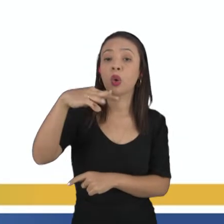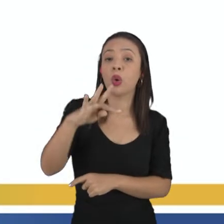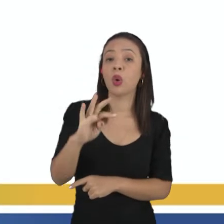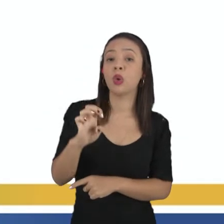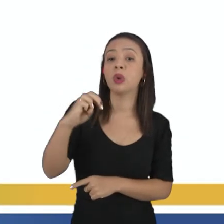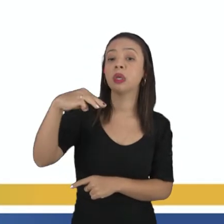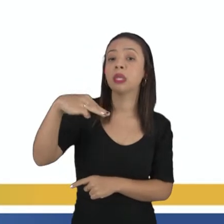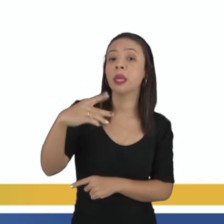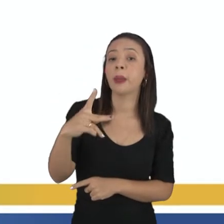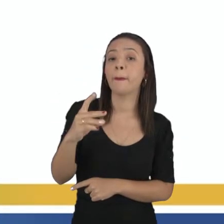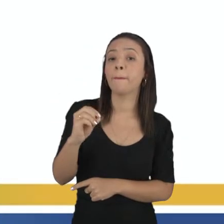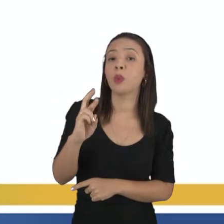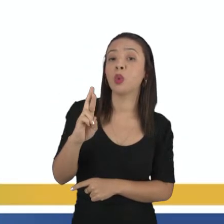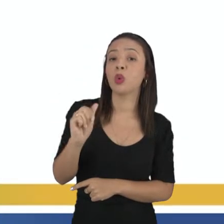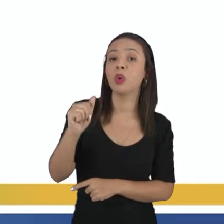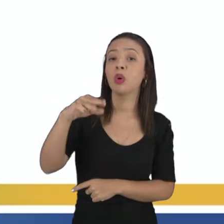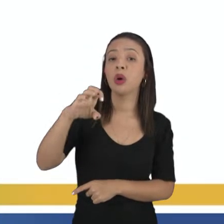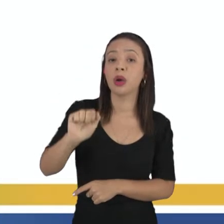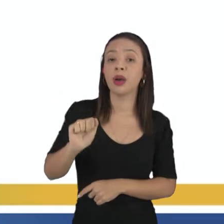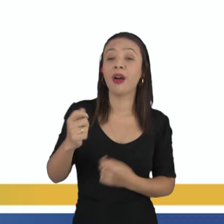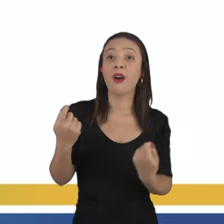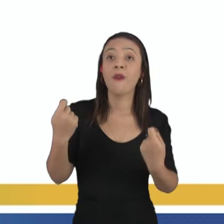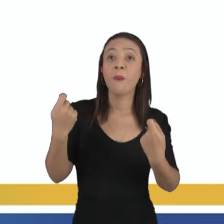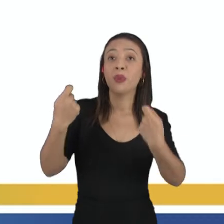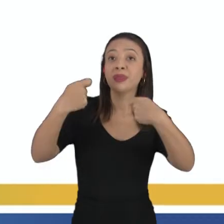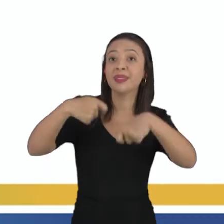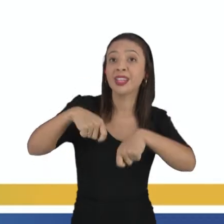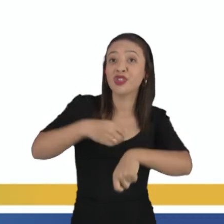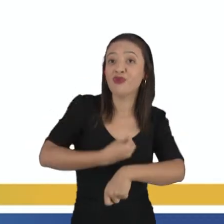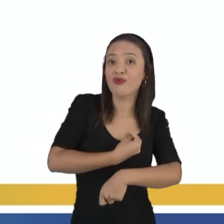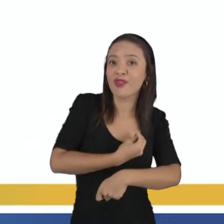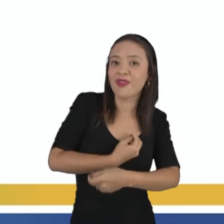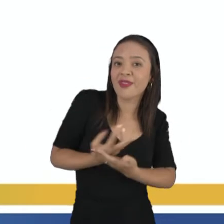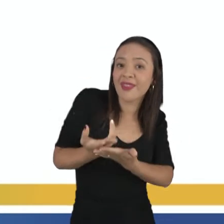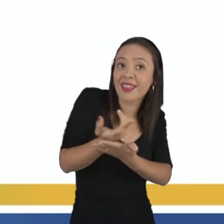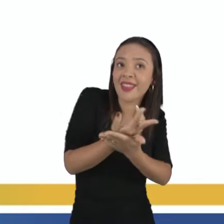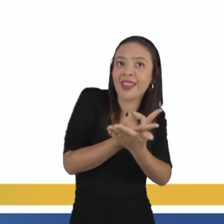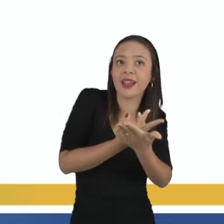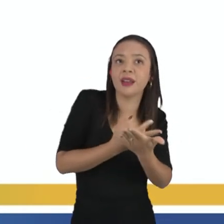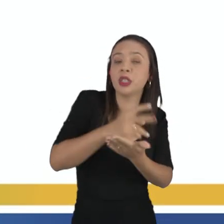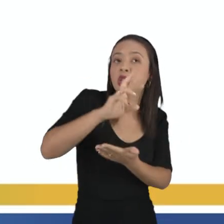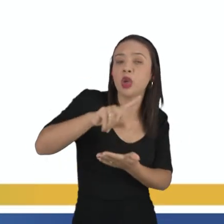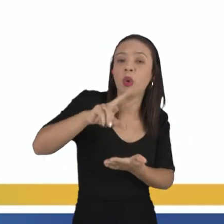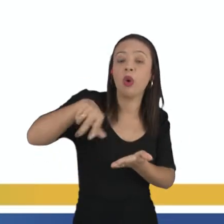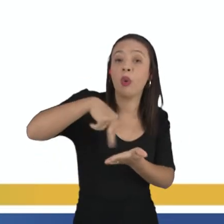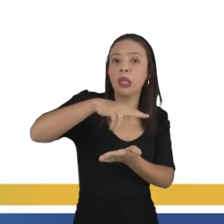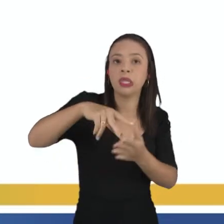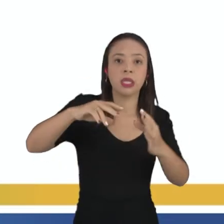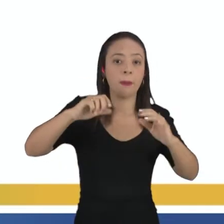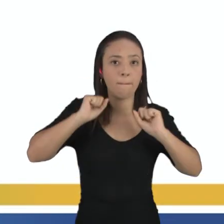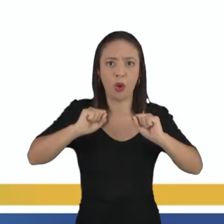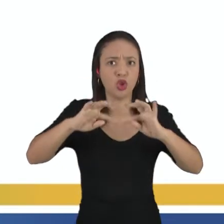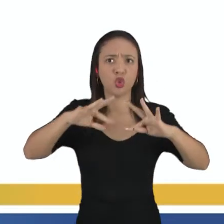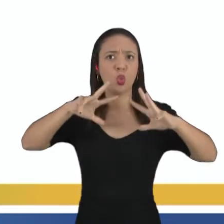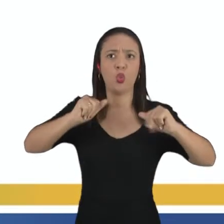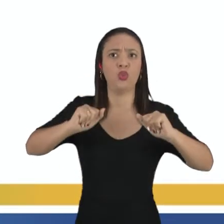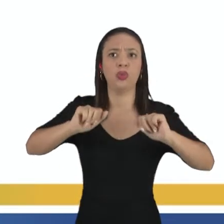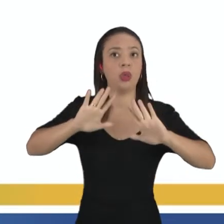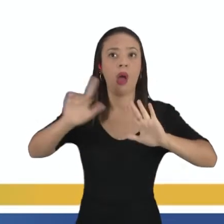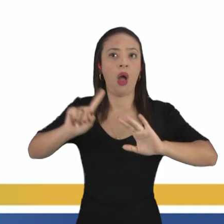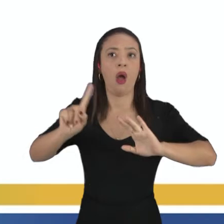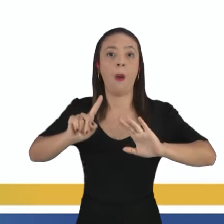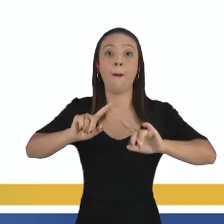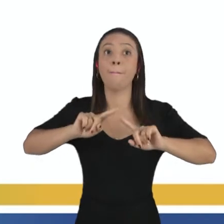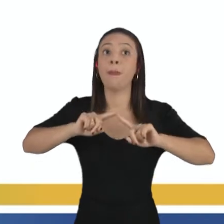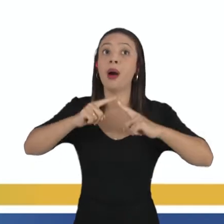uma possibilidade ética de viver essa arte. Essa não é a dança em que se pode tudo, mas a dança